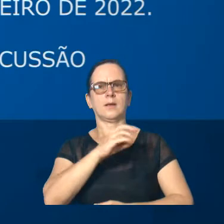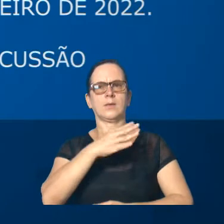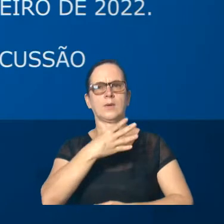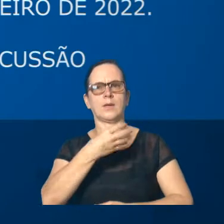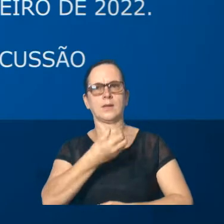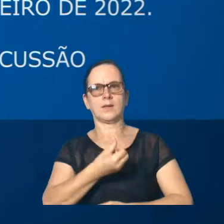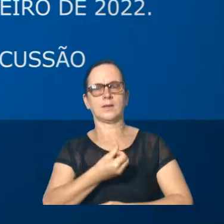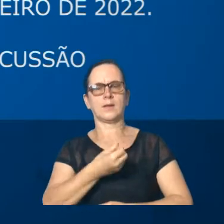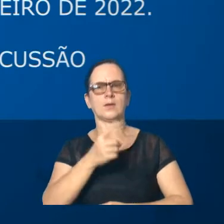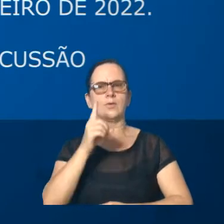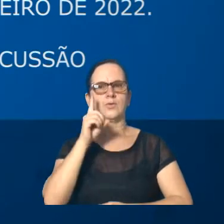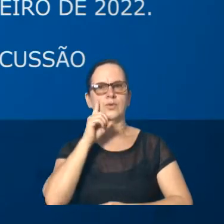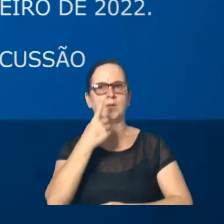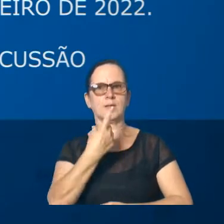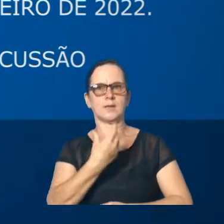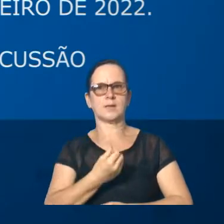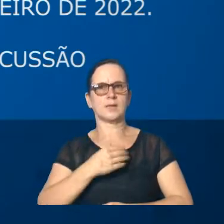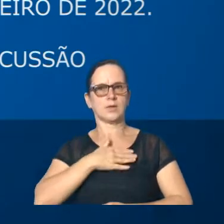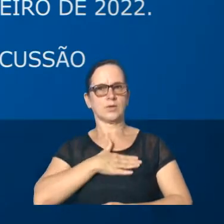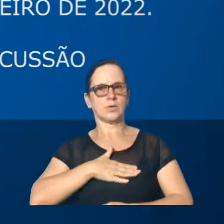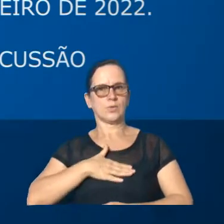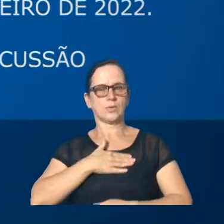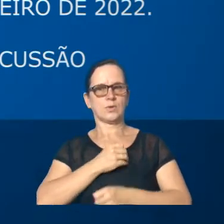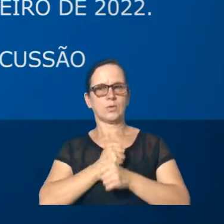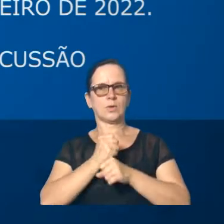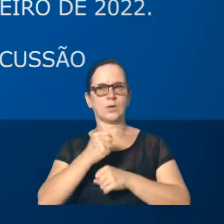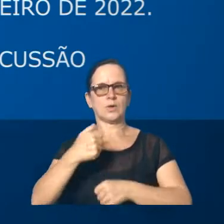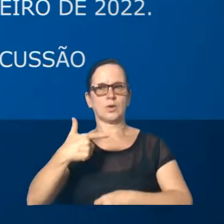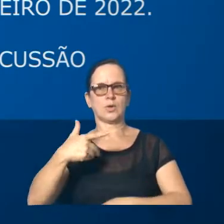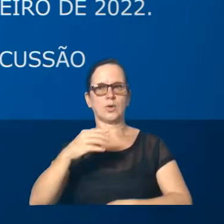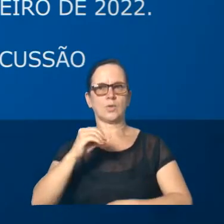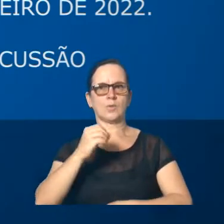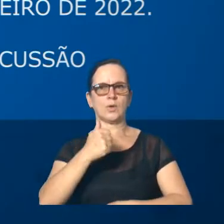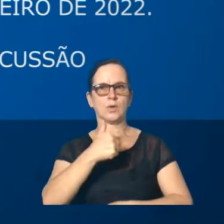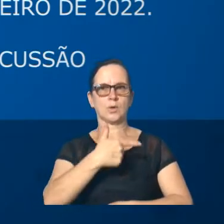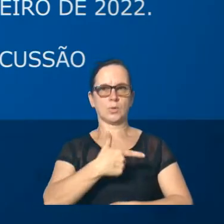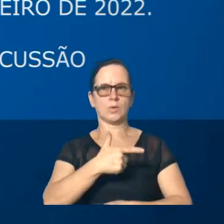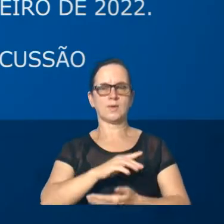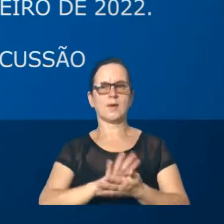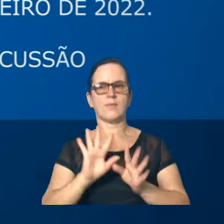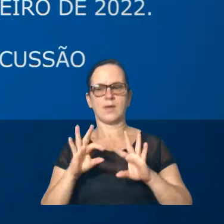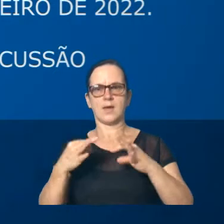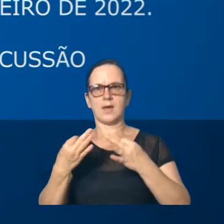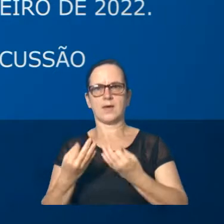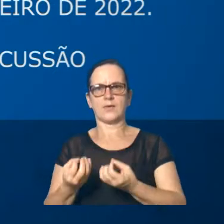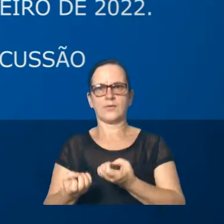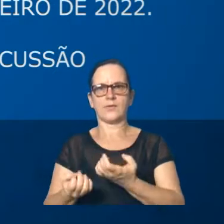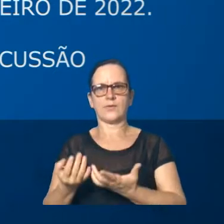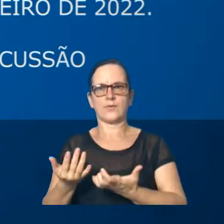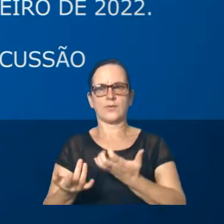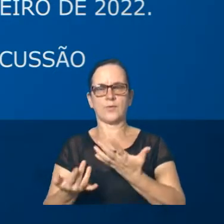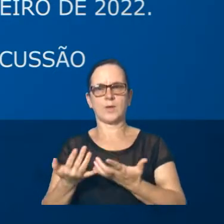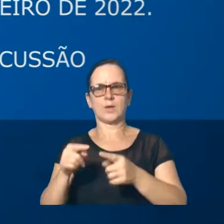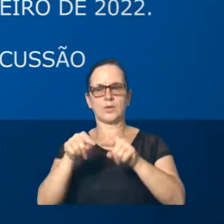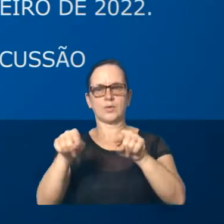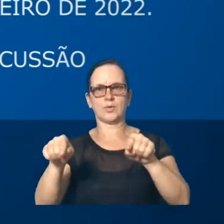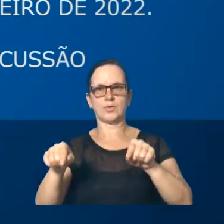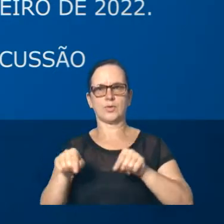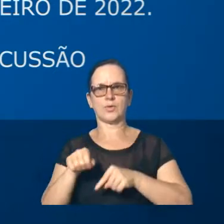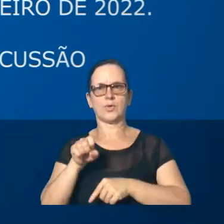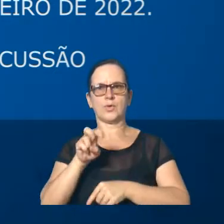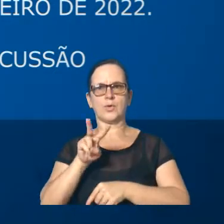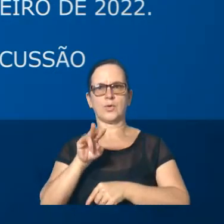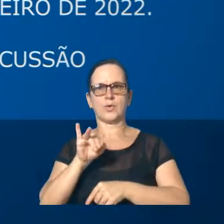3.546, de 16 de agosto de 2012, às famílias atingidas pelo incêndio ocorrido na área denominada Vila